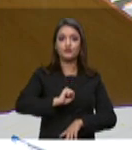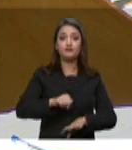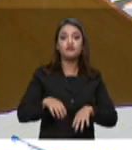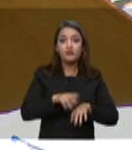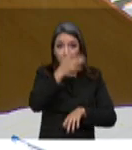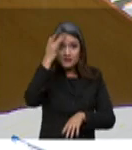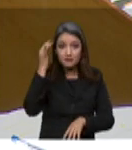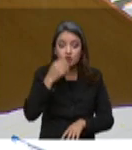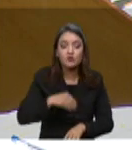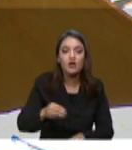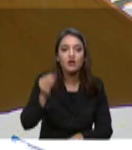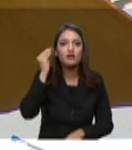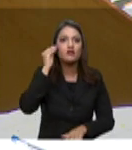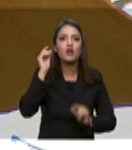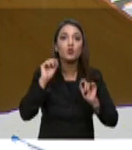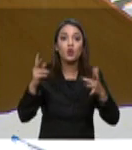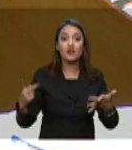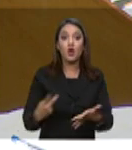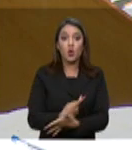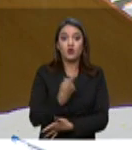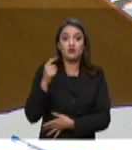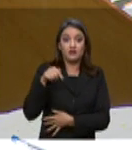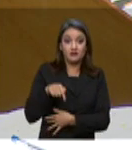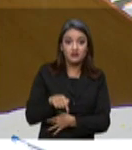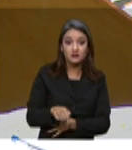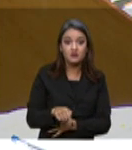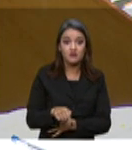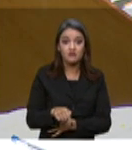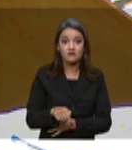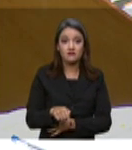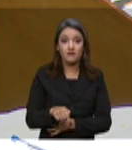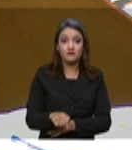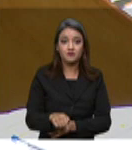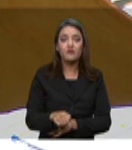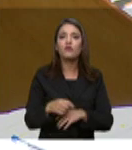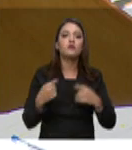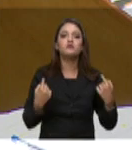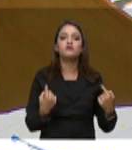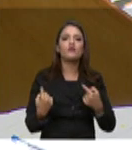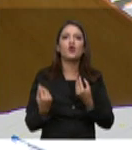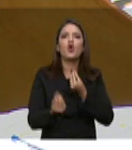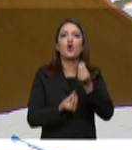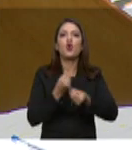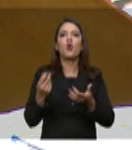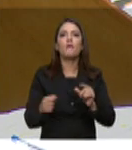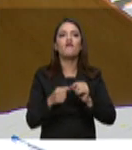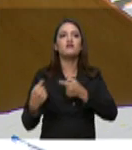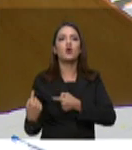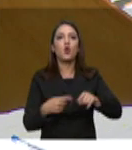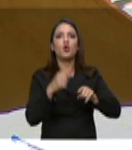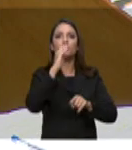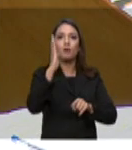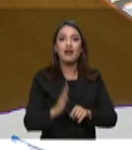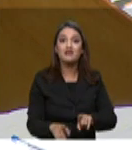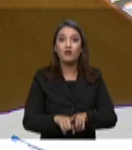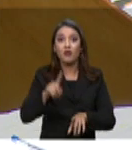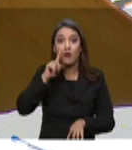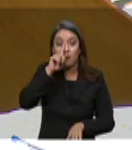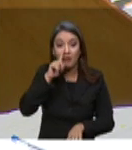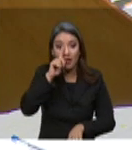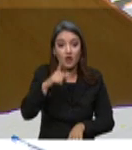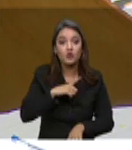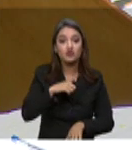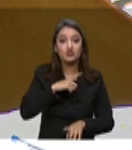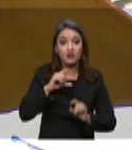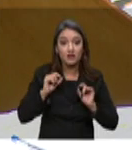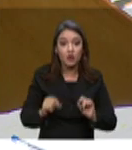entendam O que está sendo feito aqui como que jogam contra o Brasil e o risco tem nós corremos na iminência de se risco